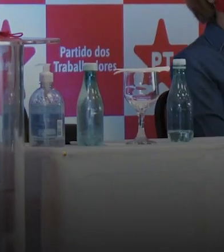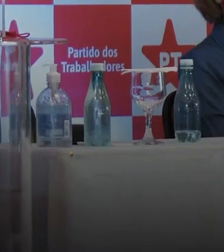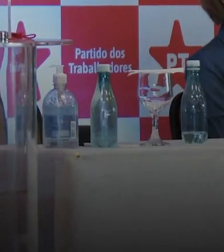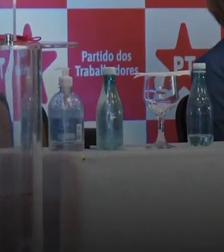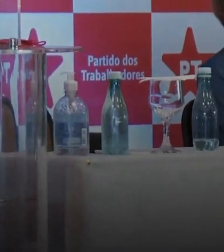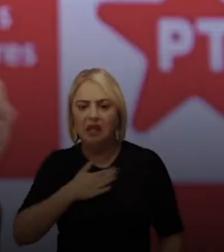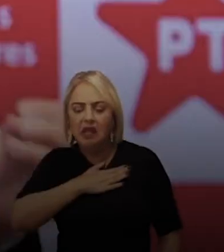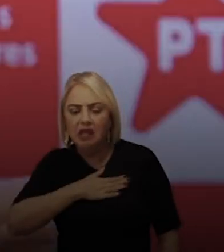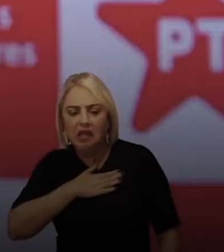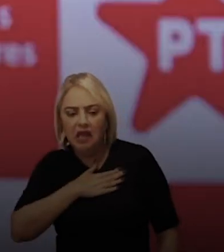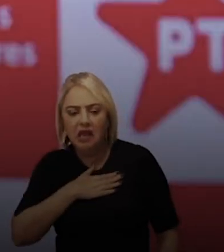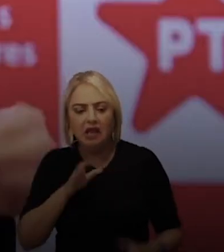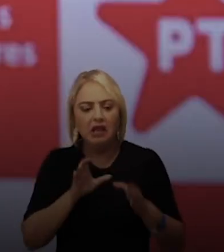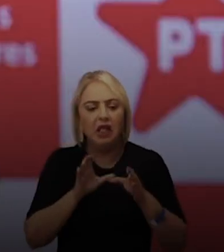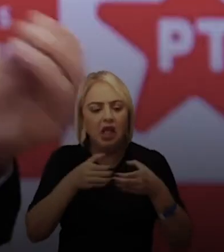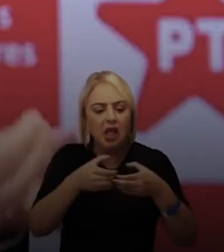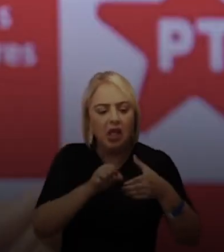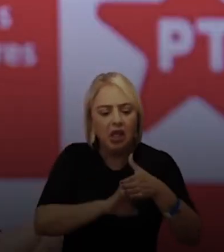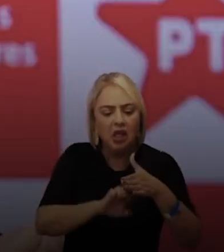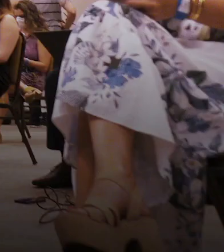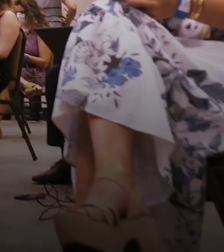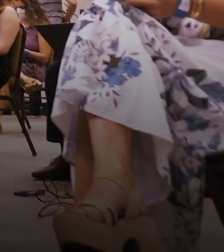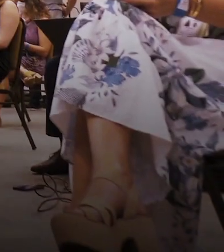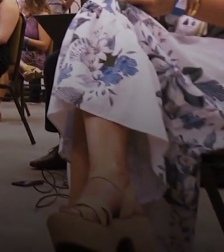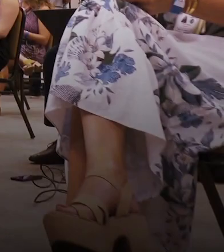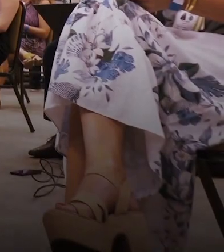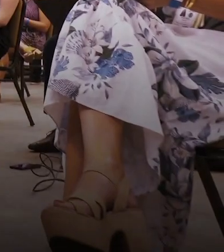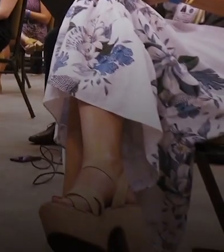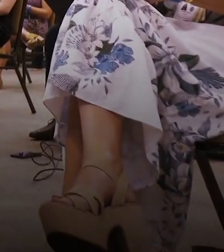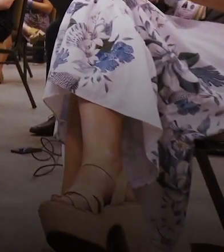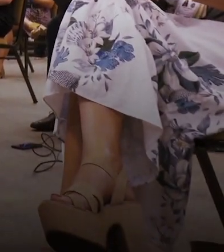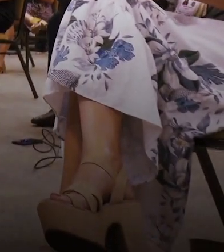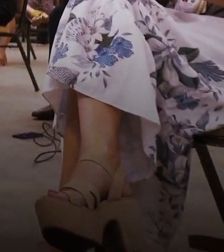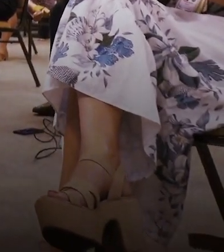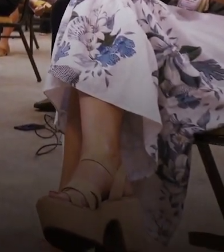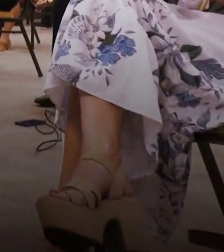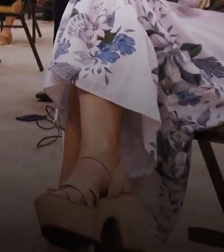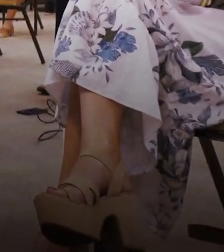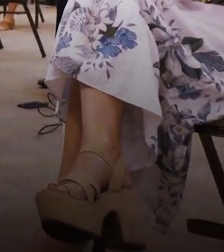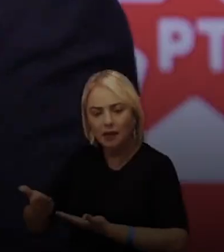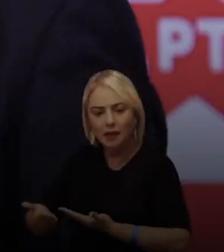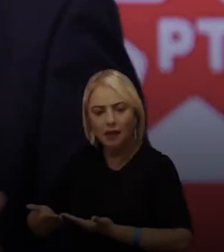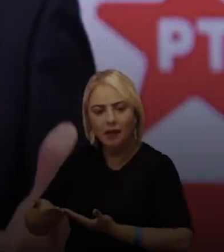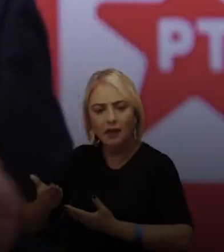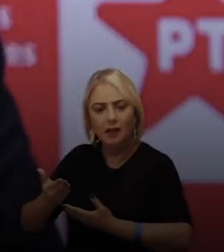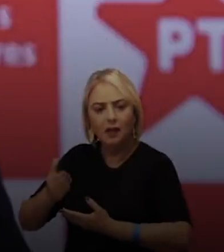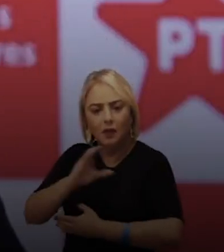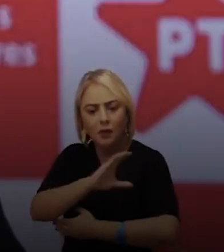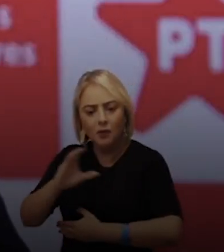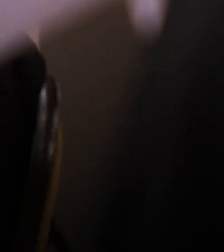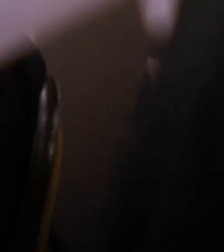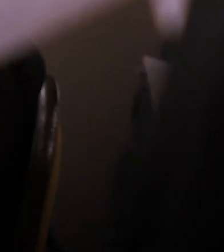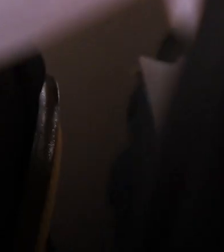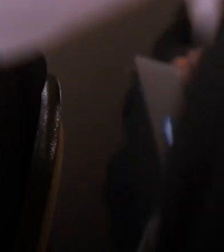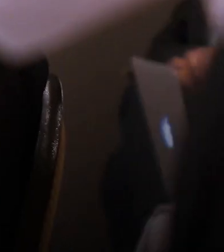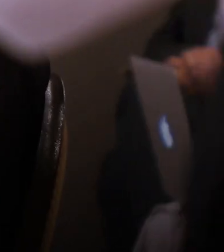querer agradar um acionista minoritário americano e não querer agradar o consumidor majoritário